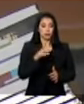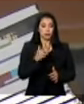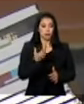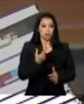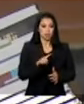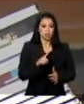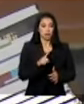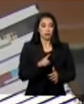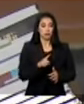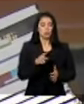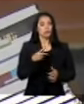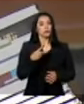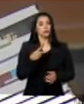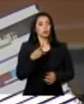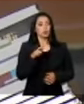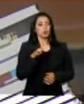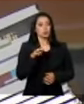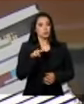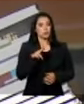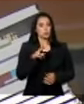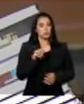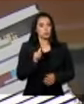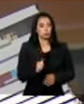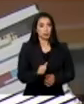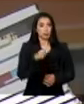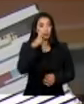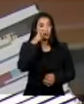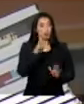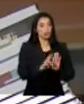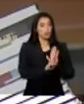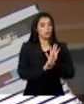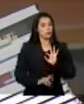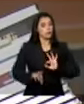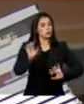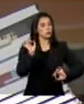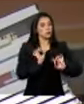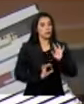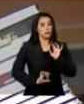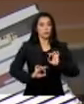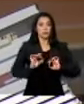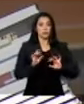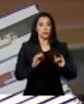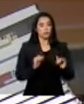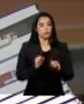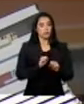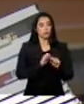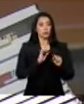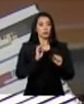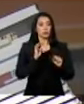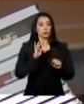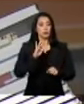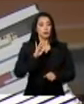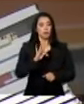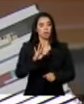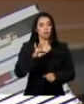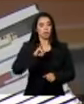da pena à apreciação do recurso especial pelo Superior Tribunal de